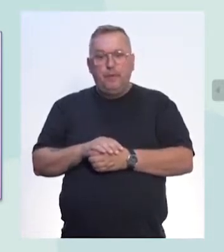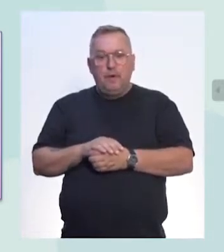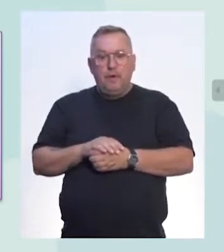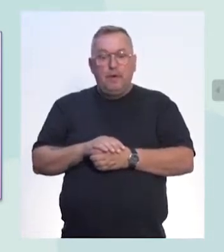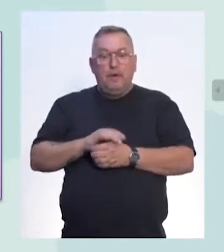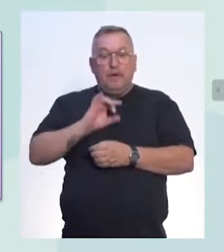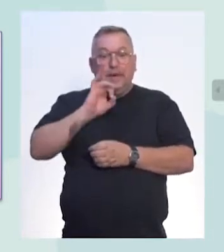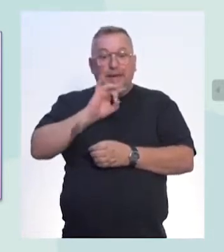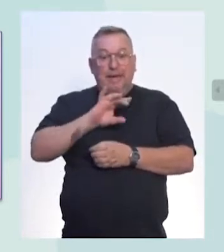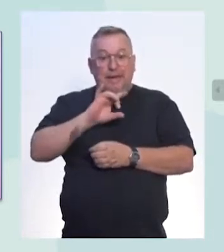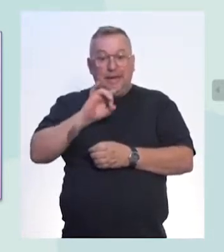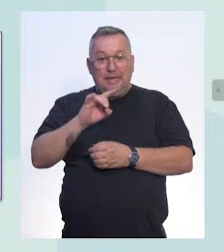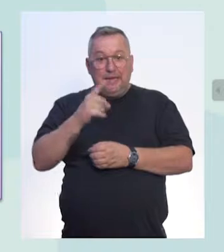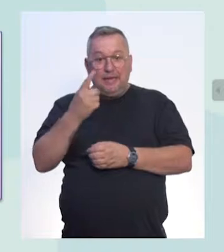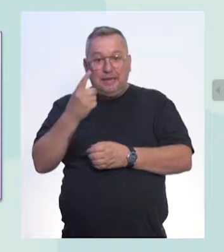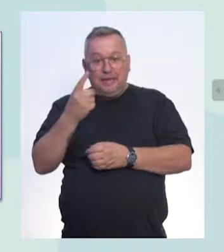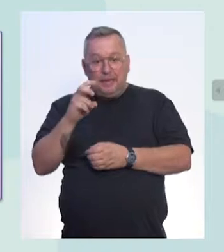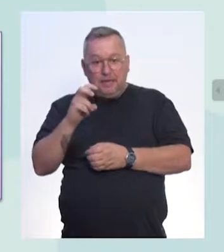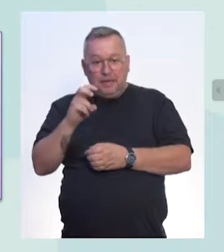cada 15,